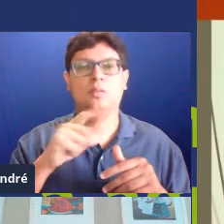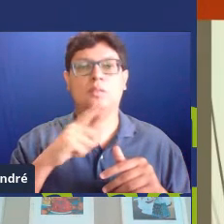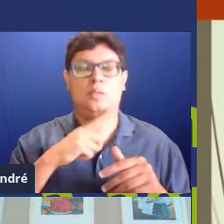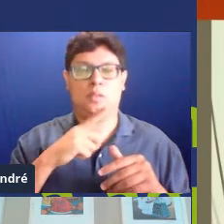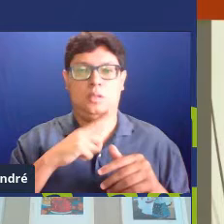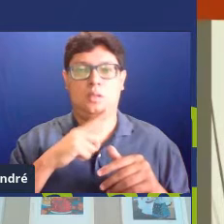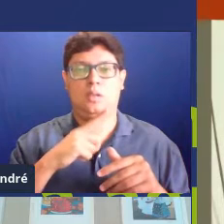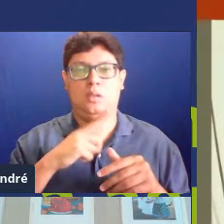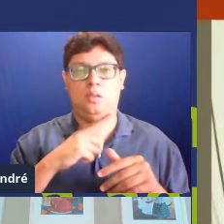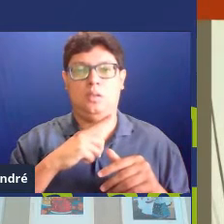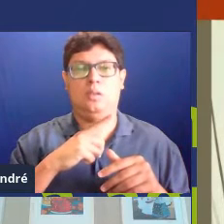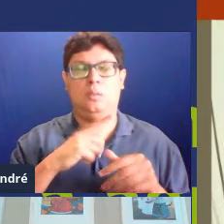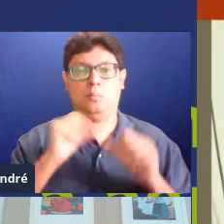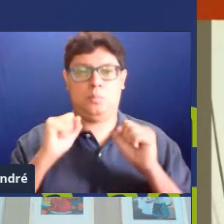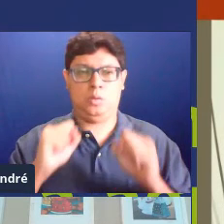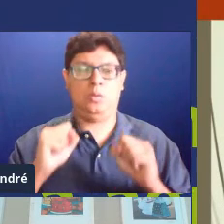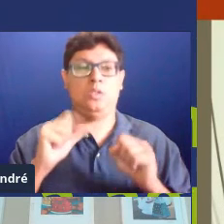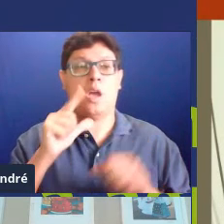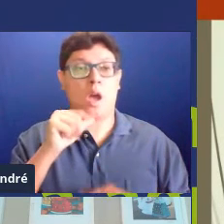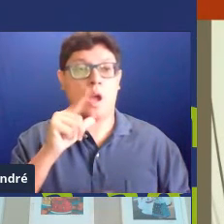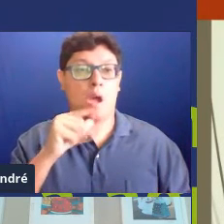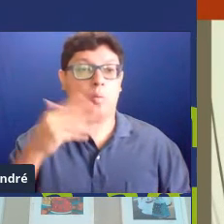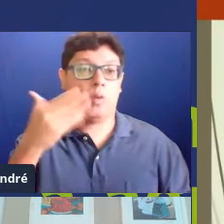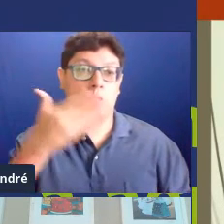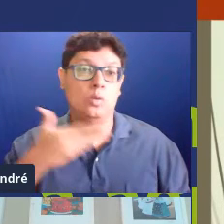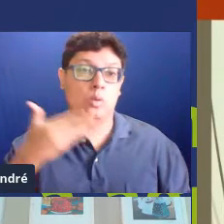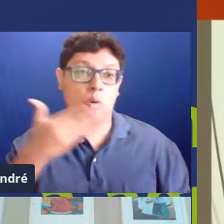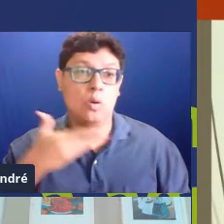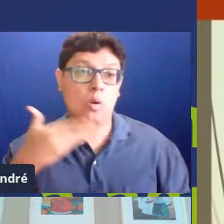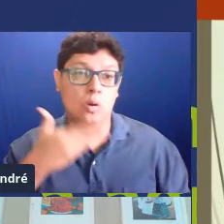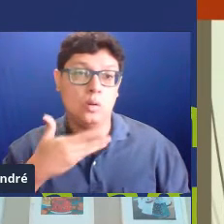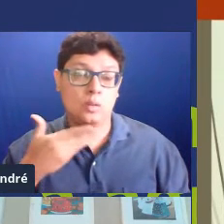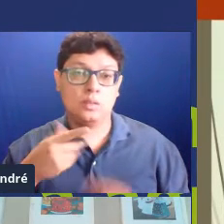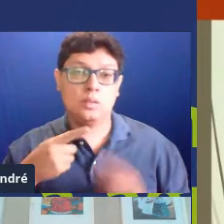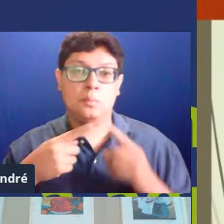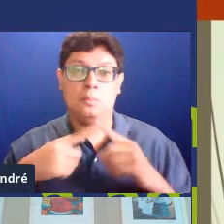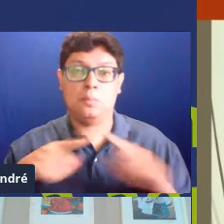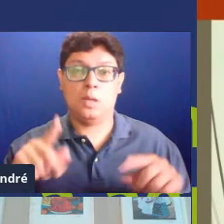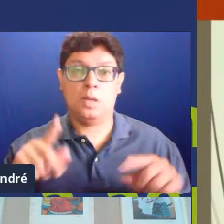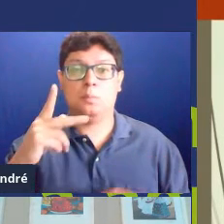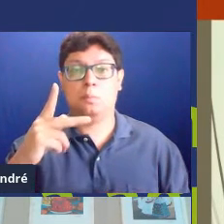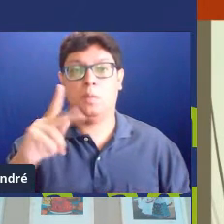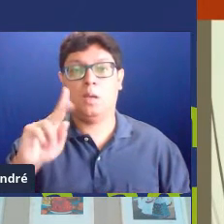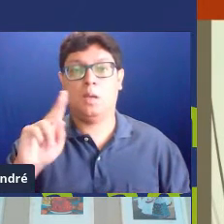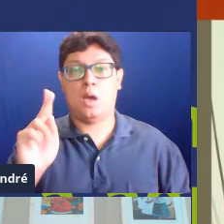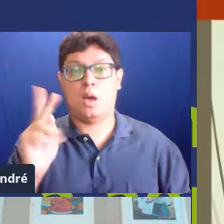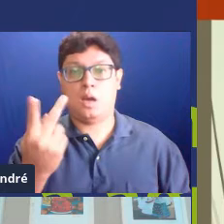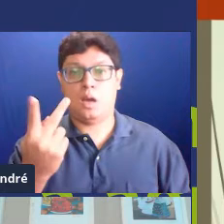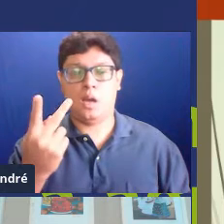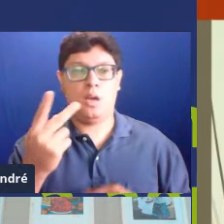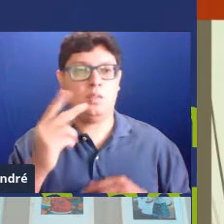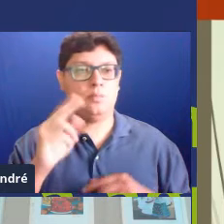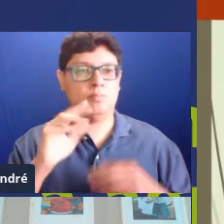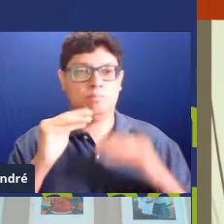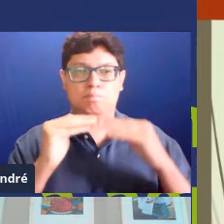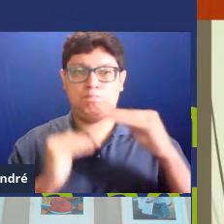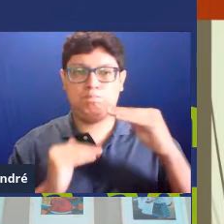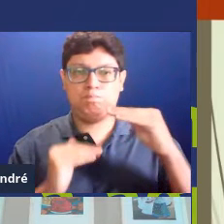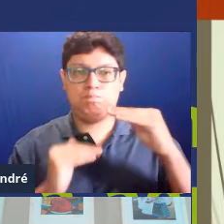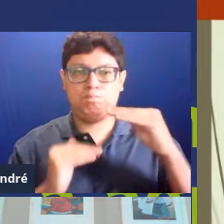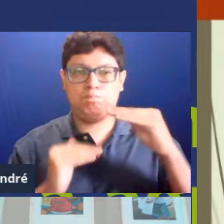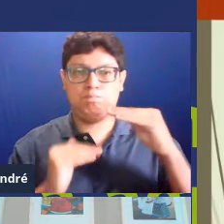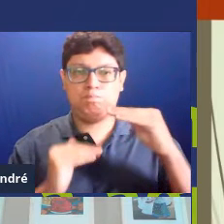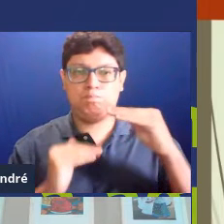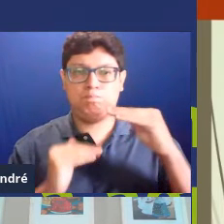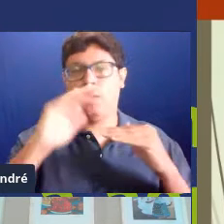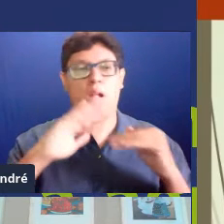der um pH menos de meio ponto diferente, ela vai morrer. Se vocês observarem para esses